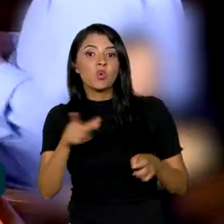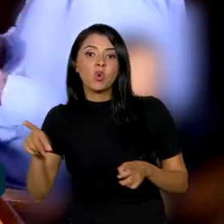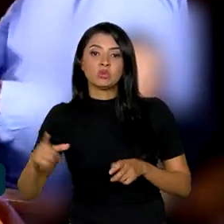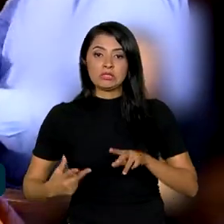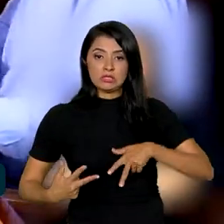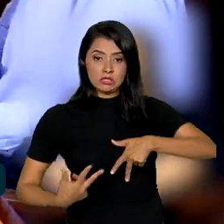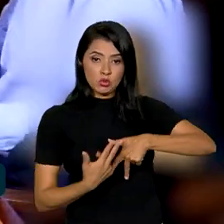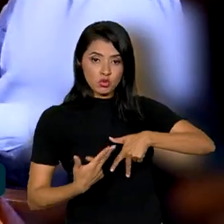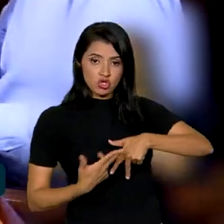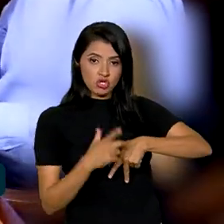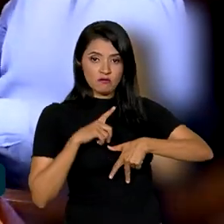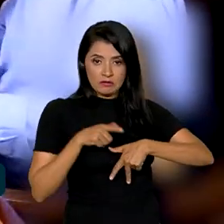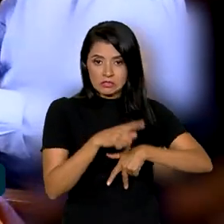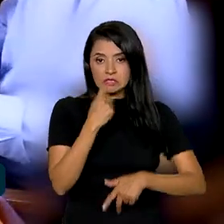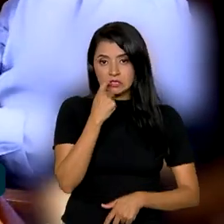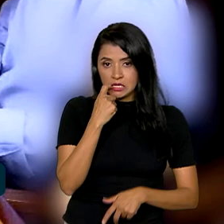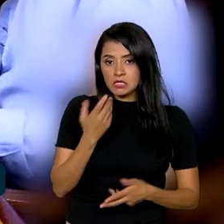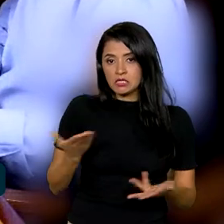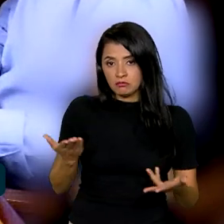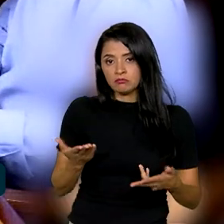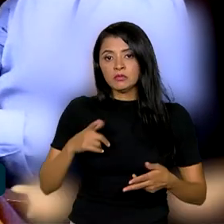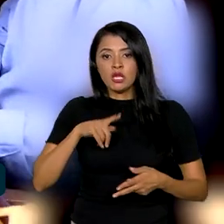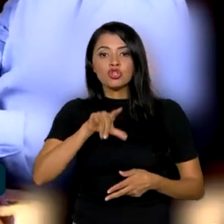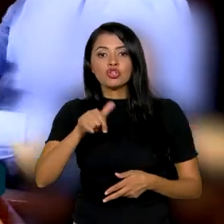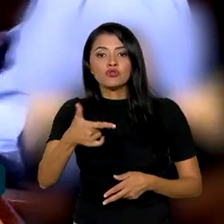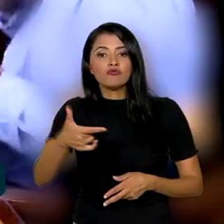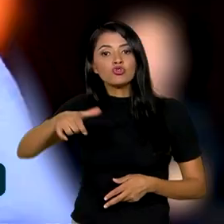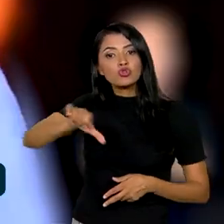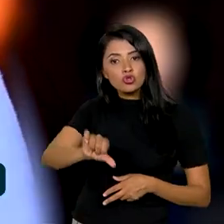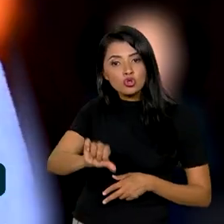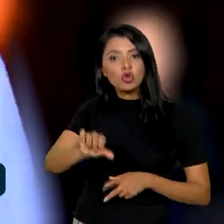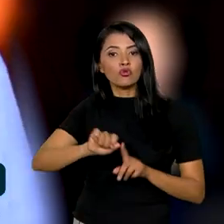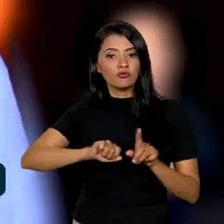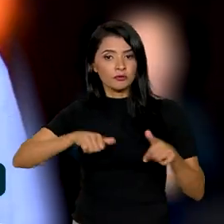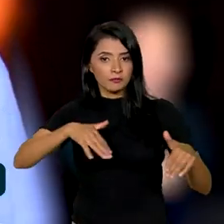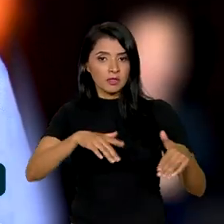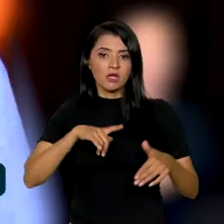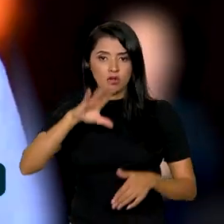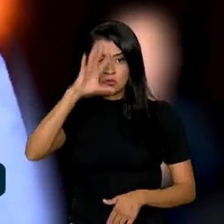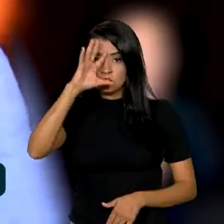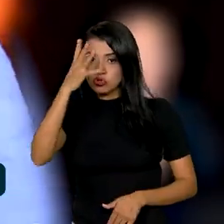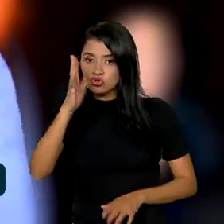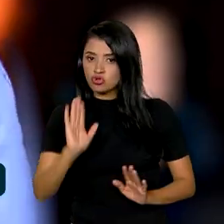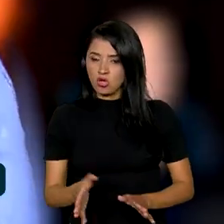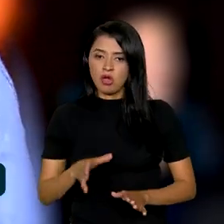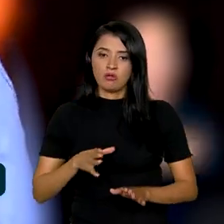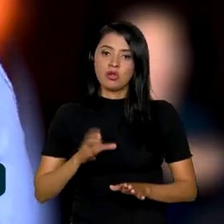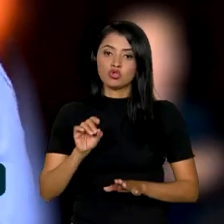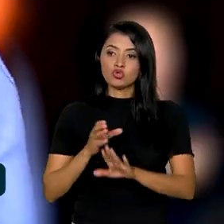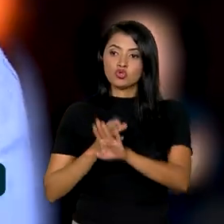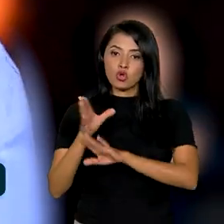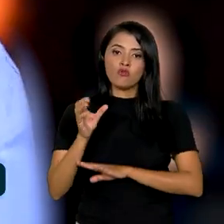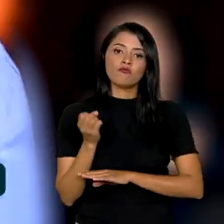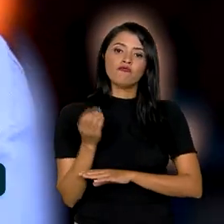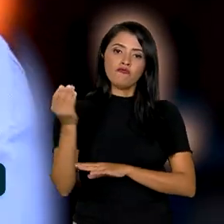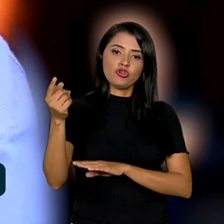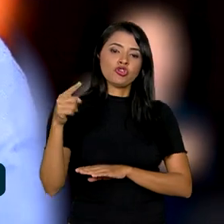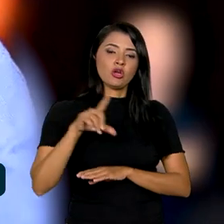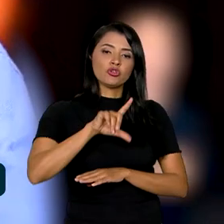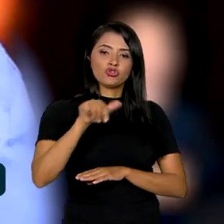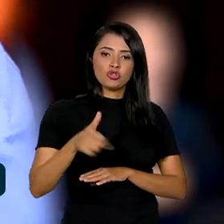cirurgia que fará no quadril nesta sexta-feira, dia 29. Eu tomei a decisão. Eu só vou viajar agora,